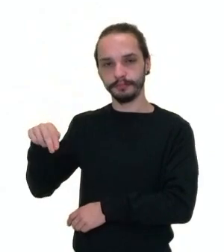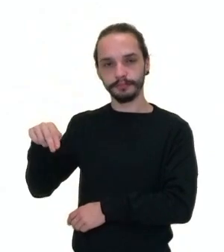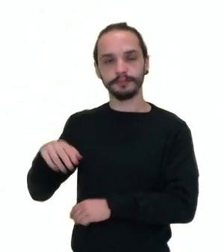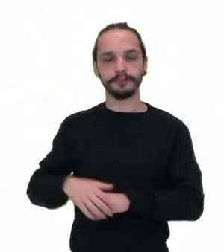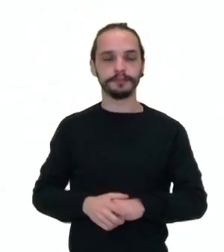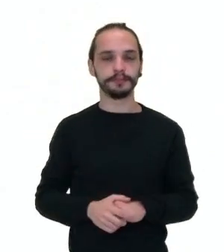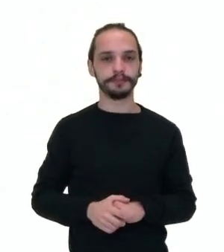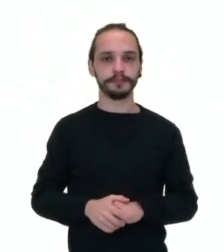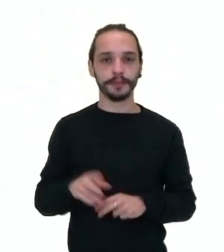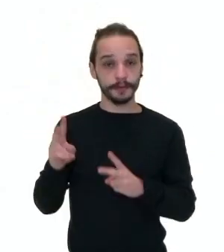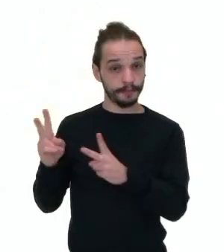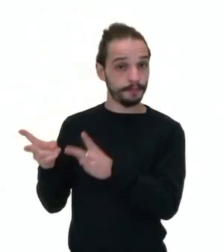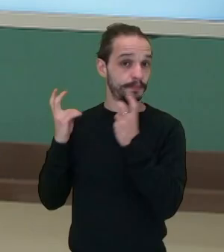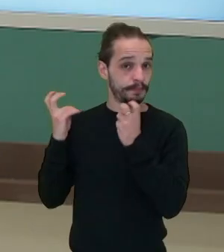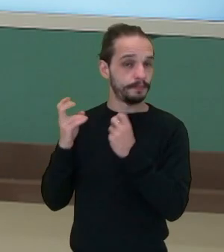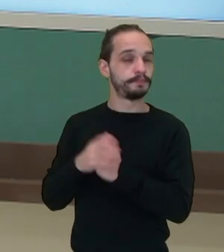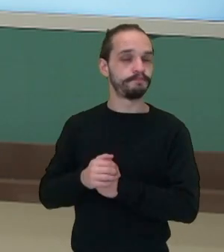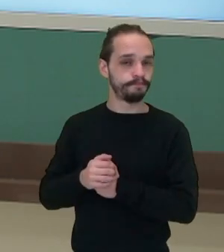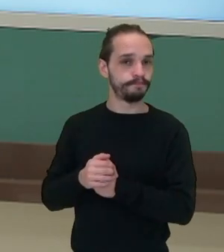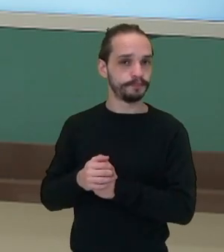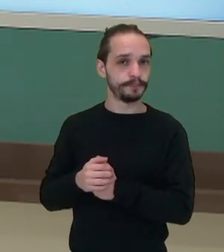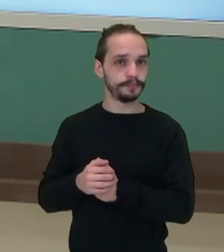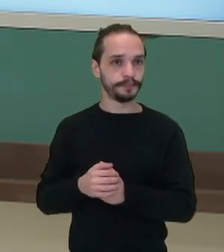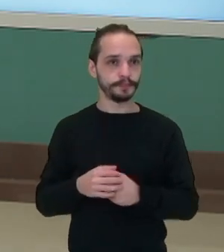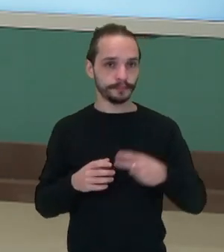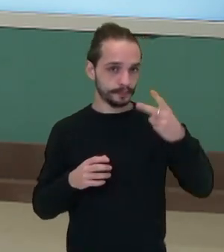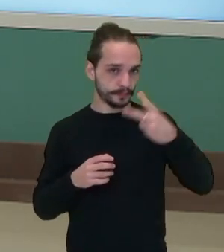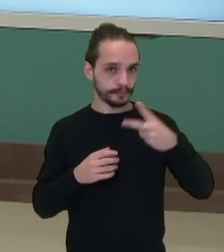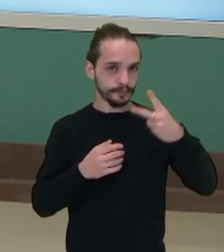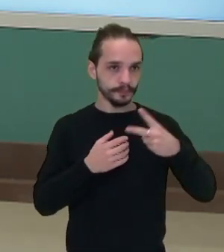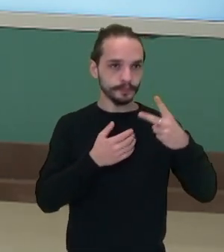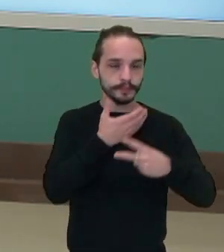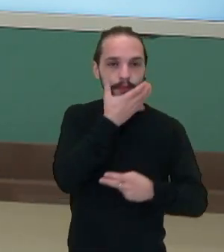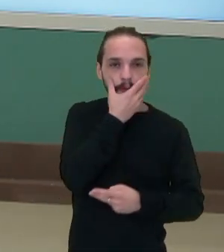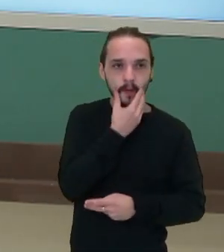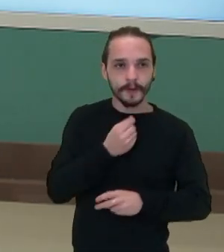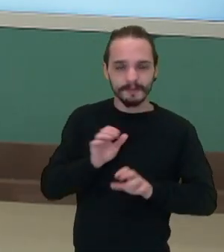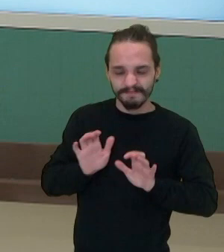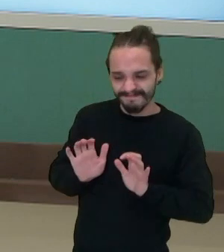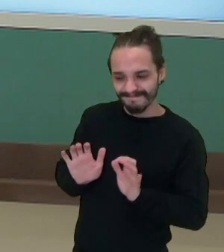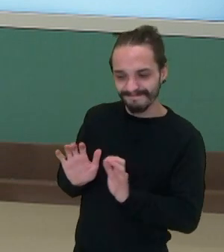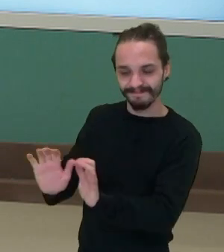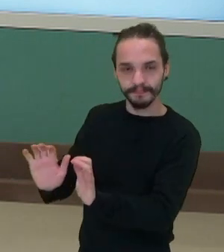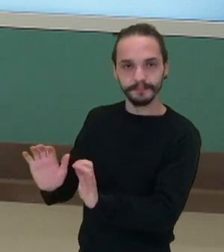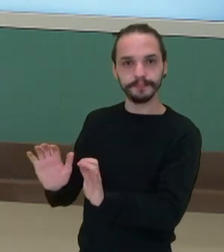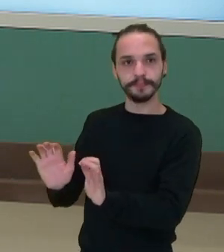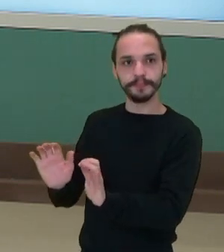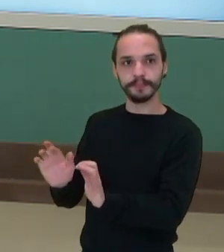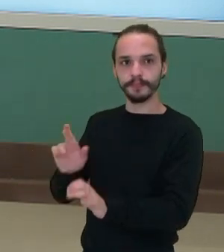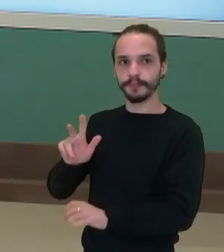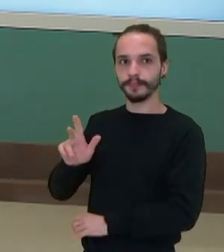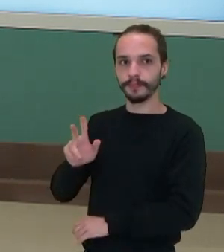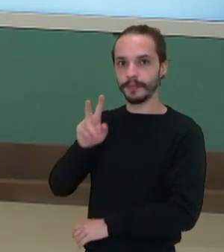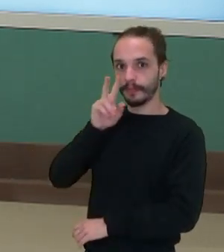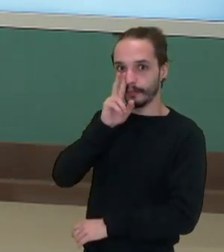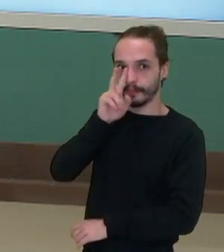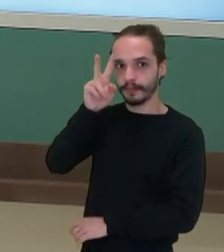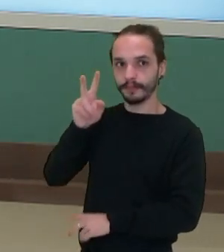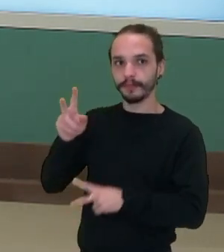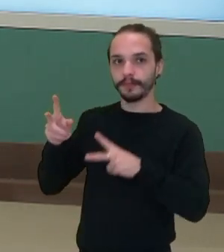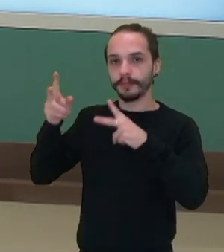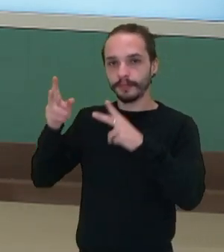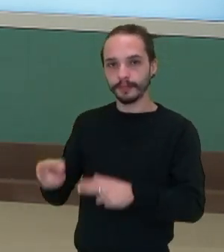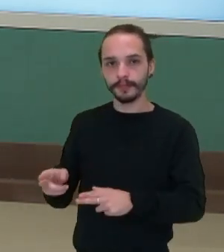Certo? Então, você perceba que, por mais que os dois sujeitos eles não façam uma força tão grande quanto